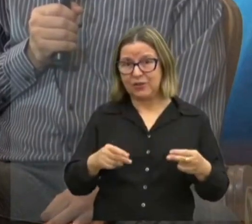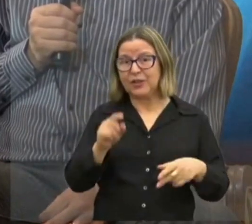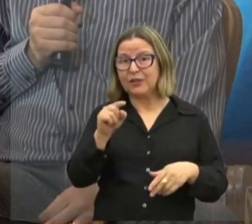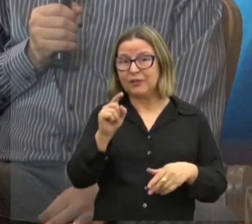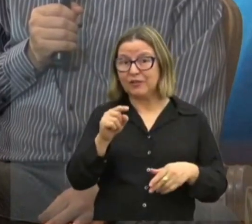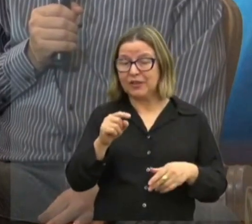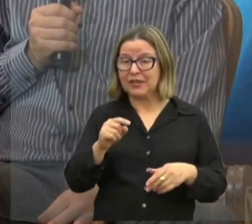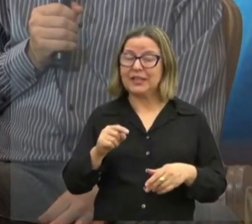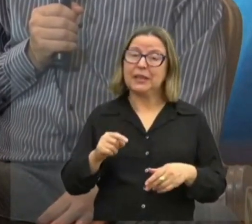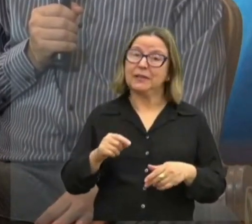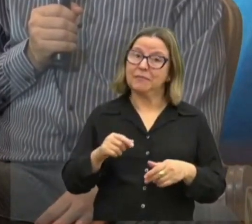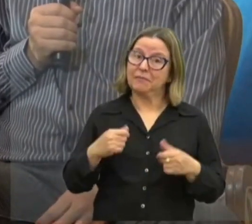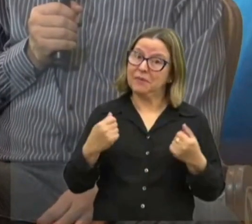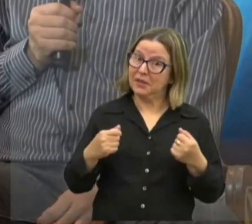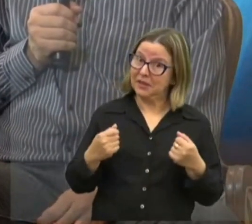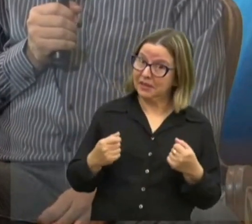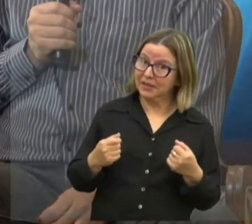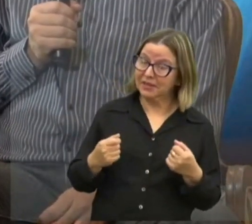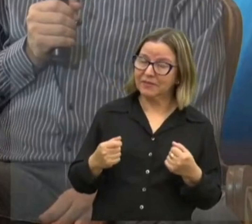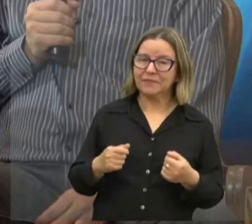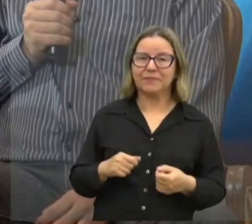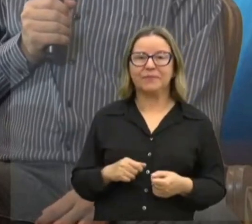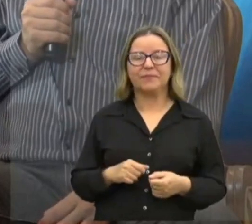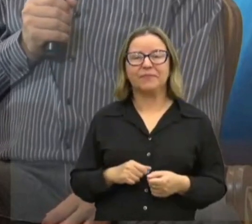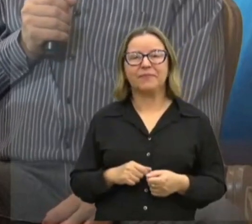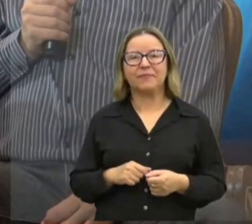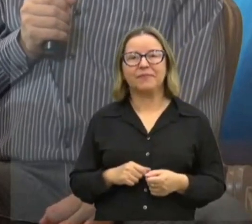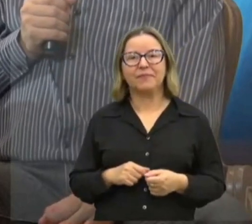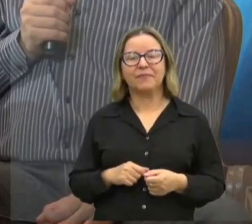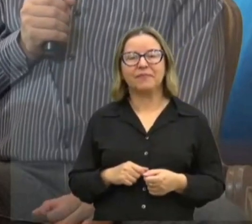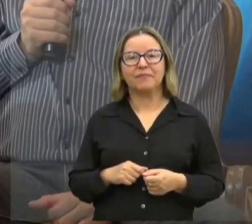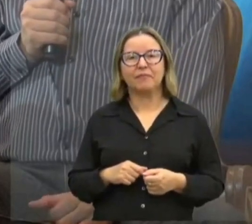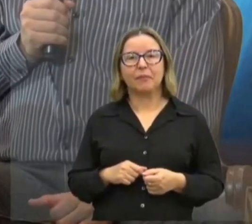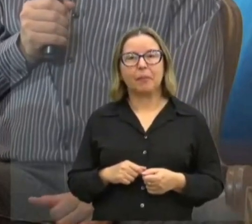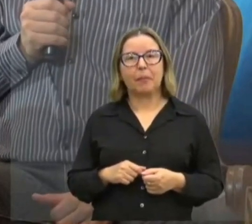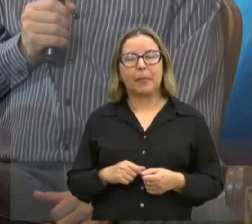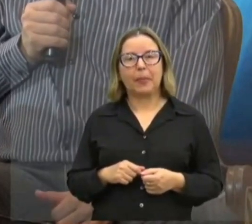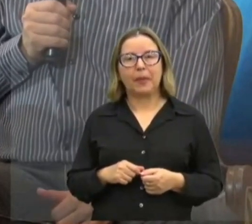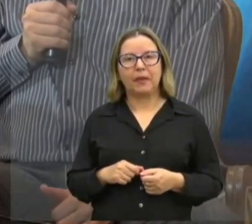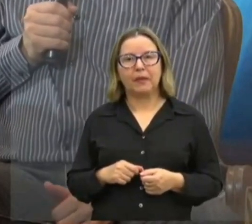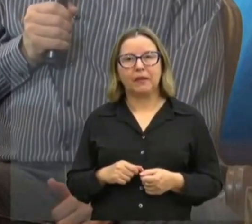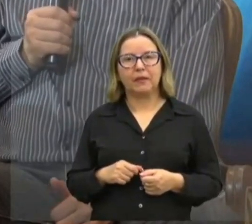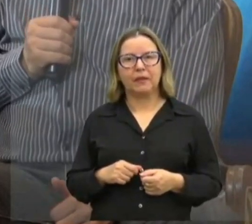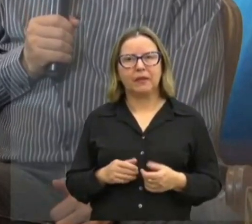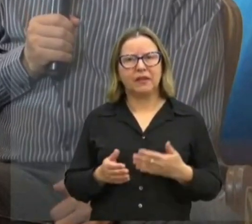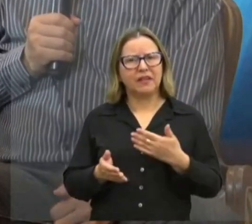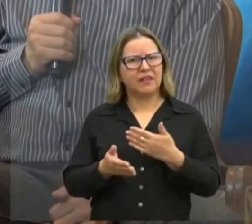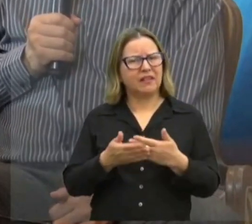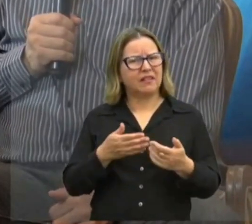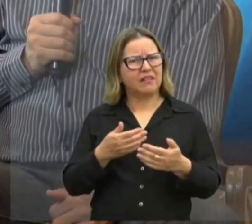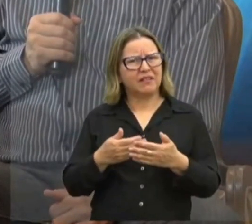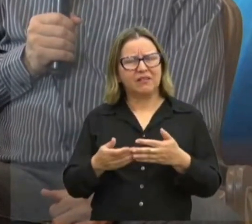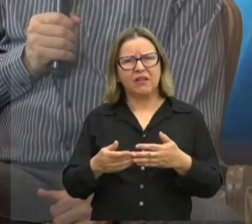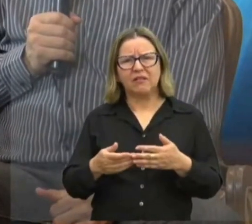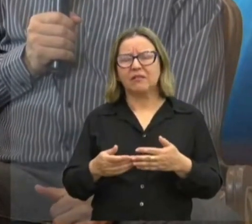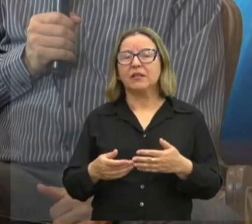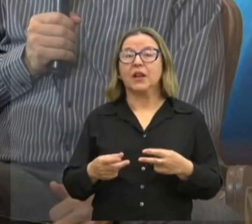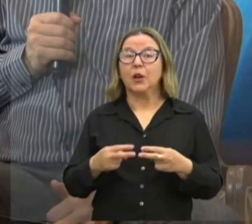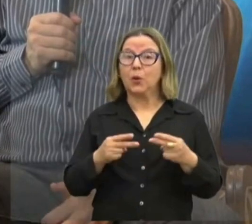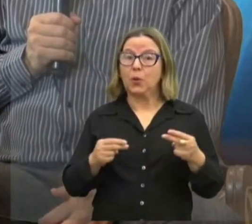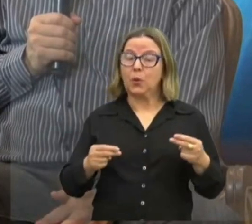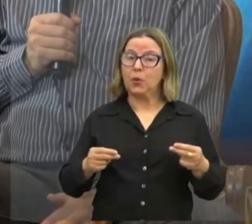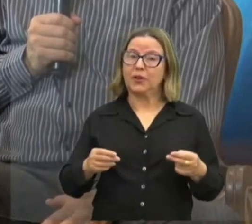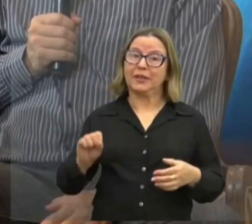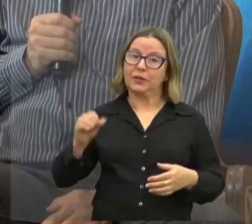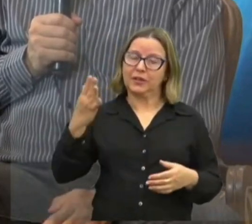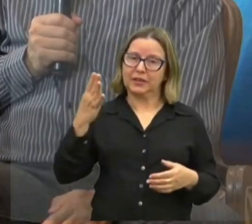a incredulidade do nosso coração. Né? Então, seja quais forem as circunstâncias que me cercam,